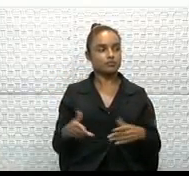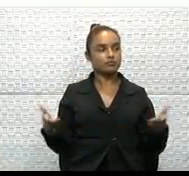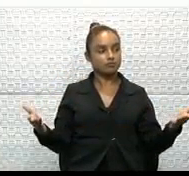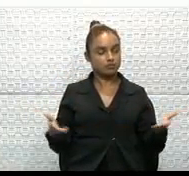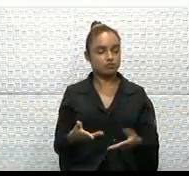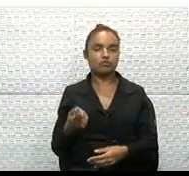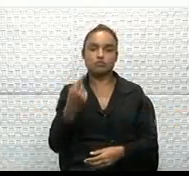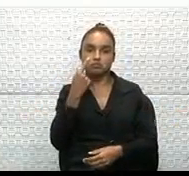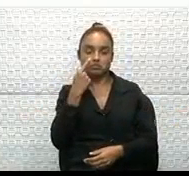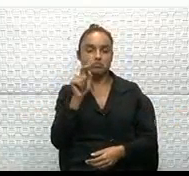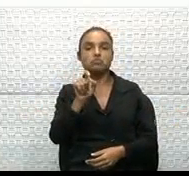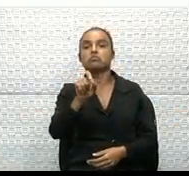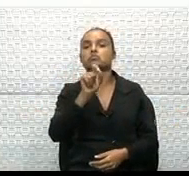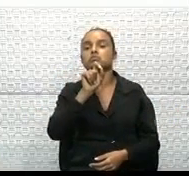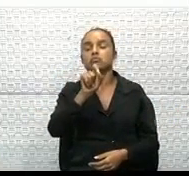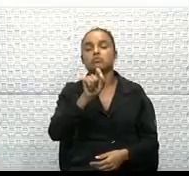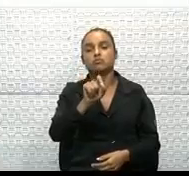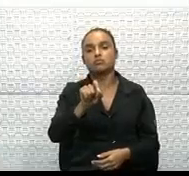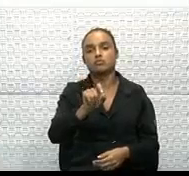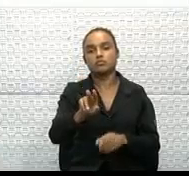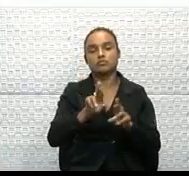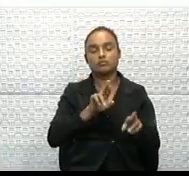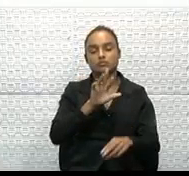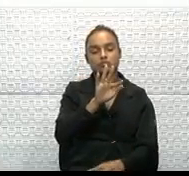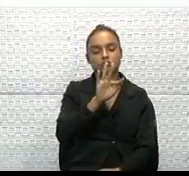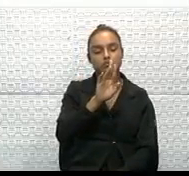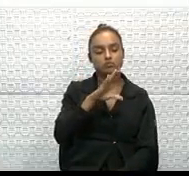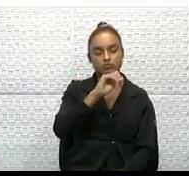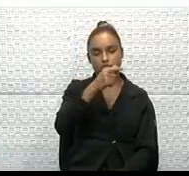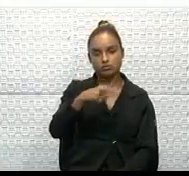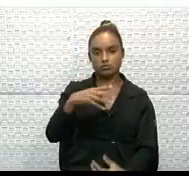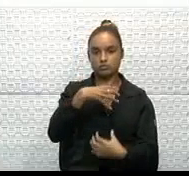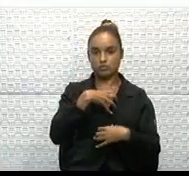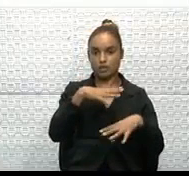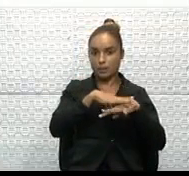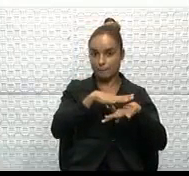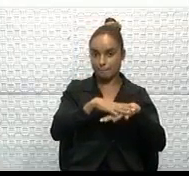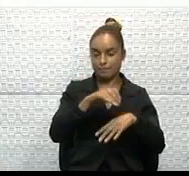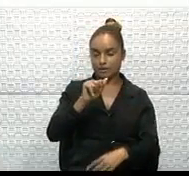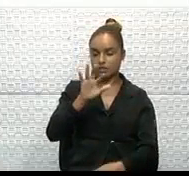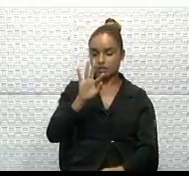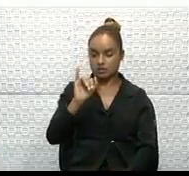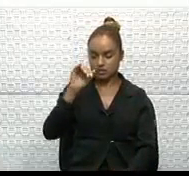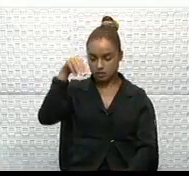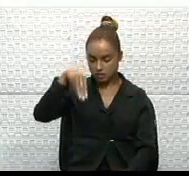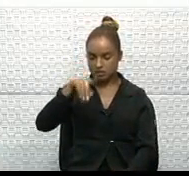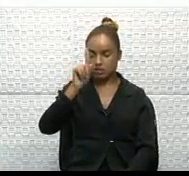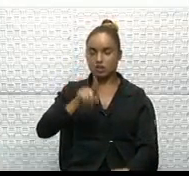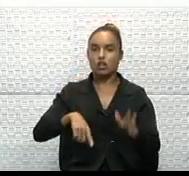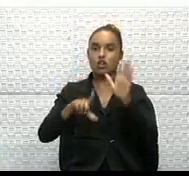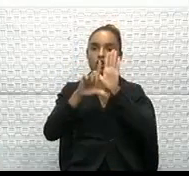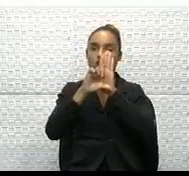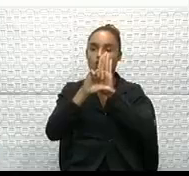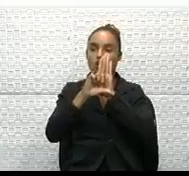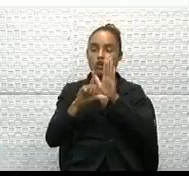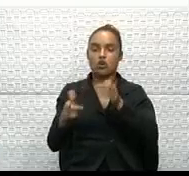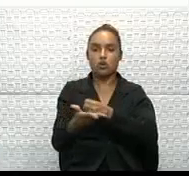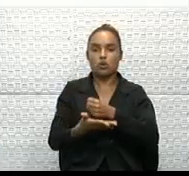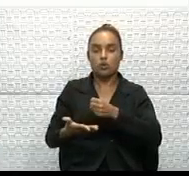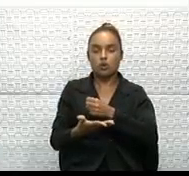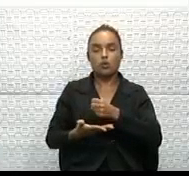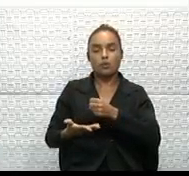relembrar a definição de função afim. Uma função afim é uma função cuja lei de formação é dada na